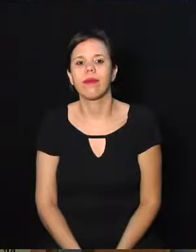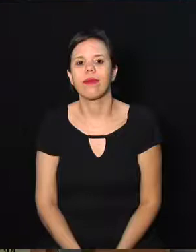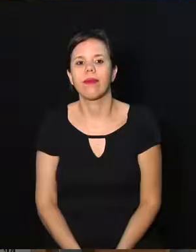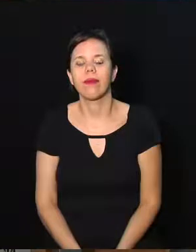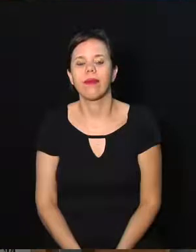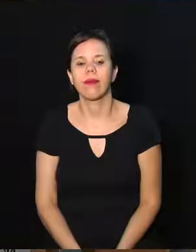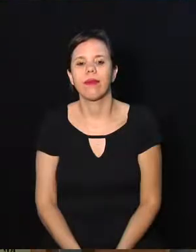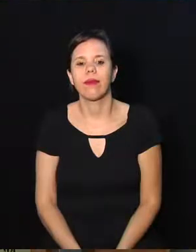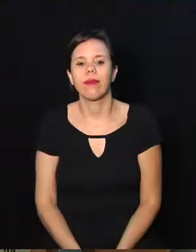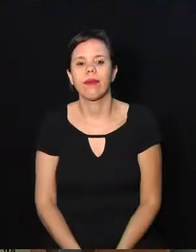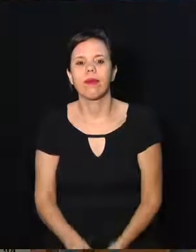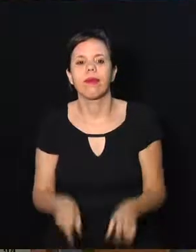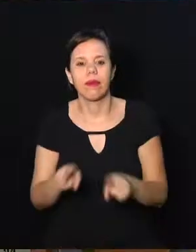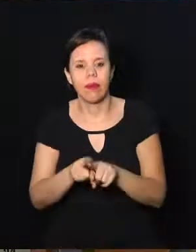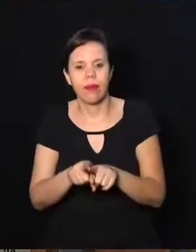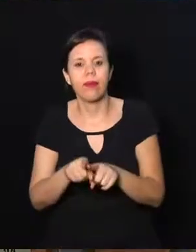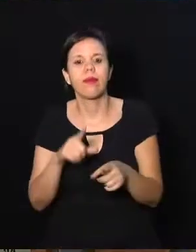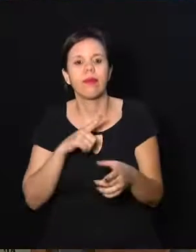Nós temos aqui,